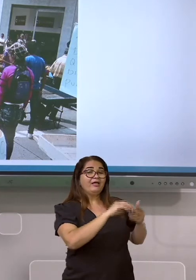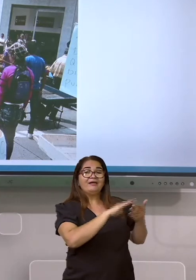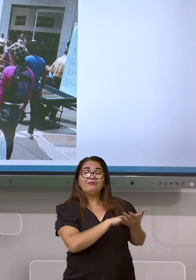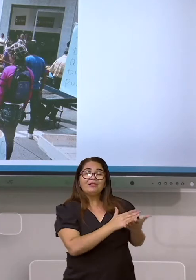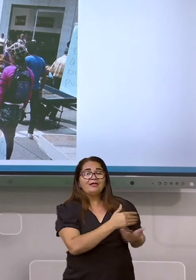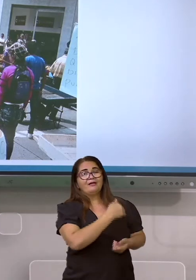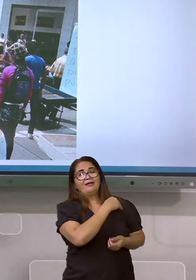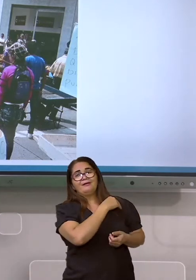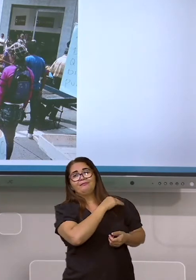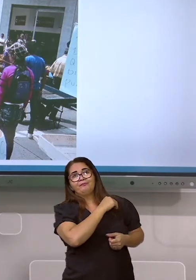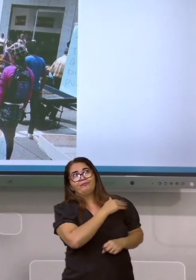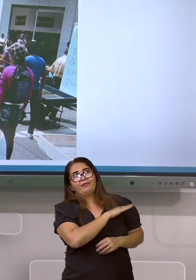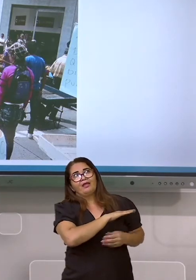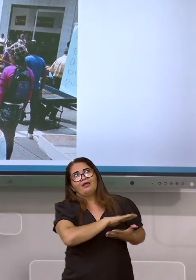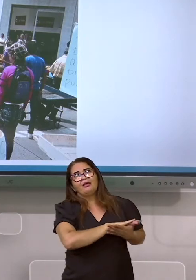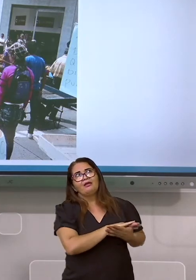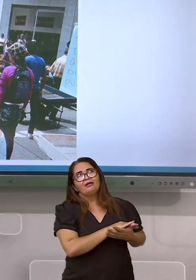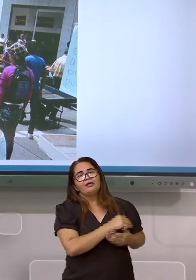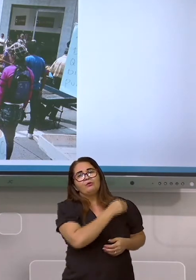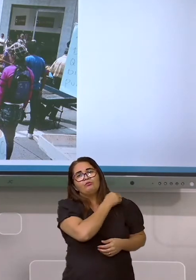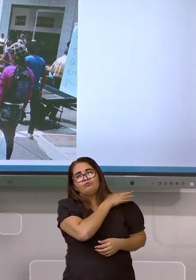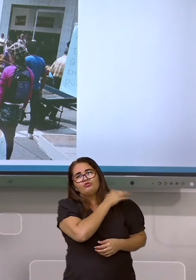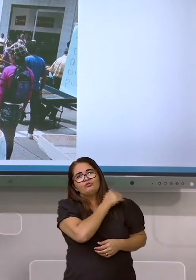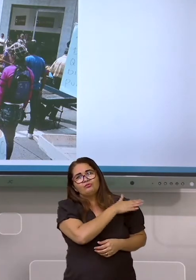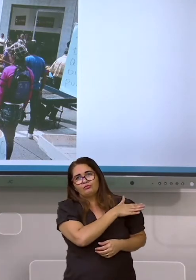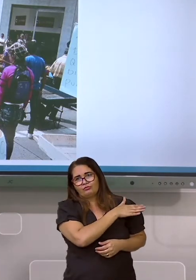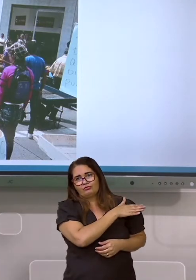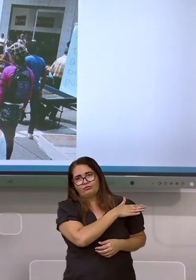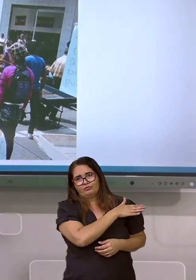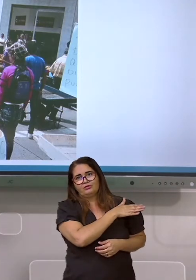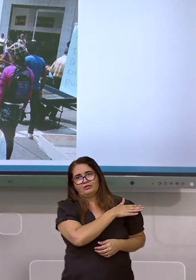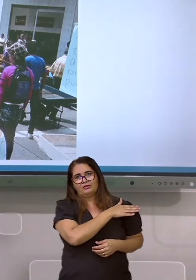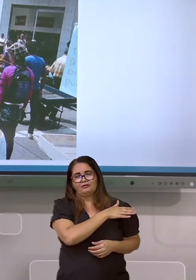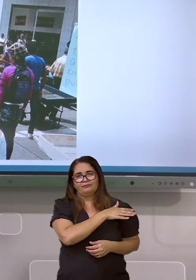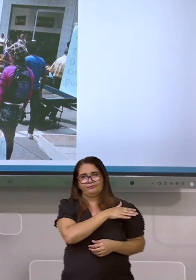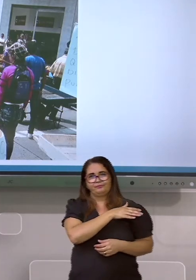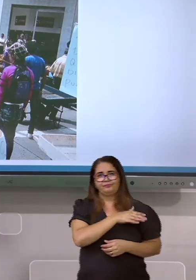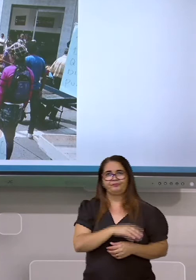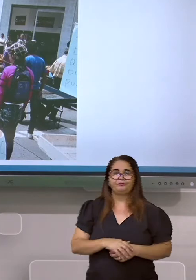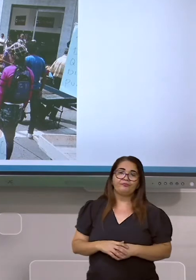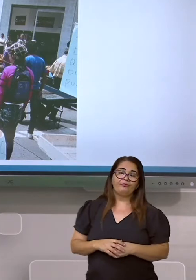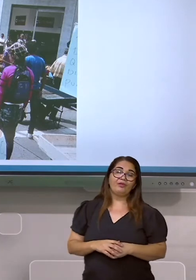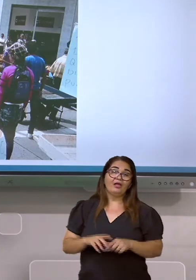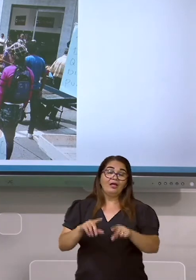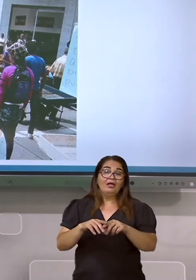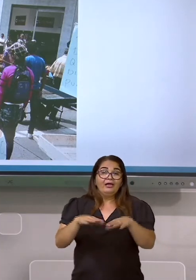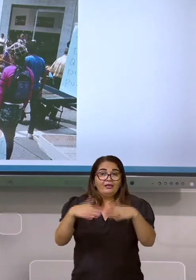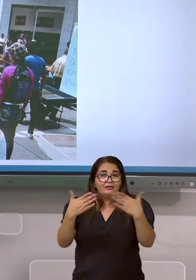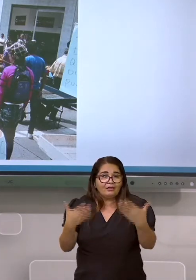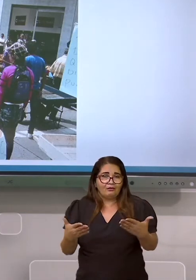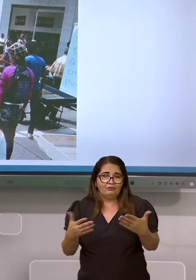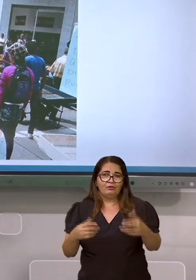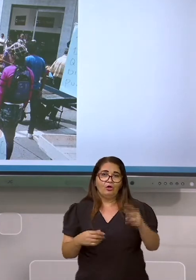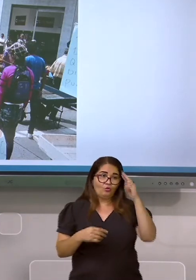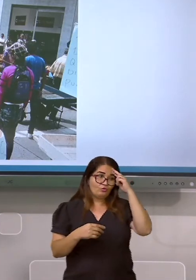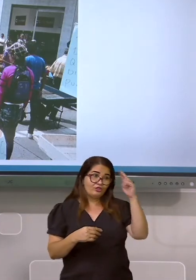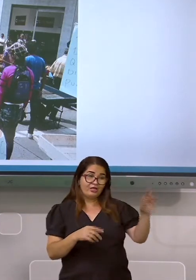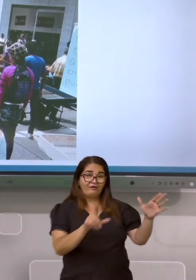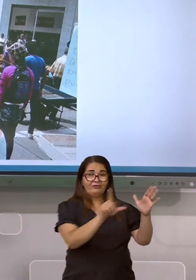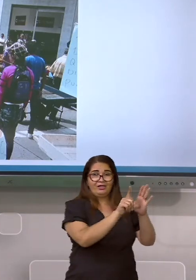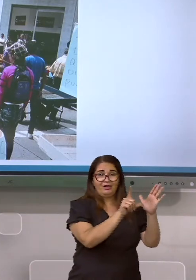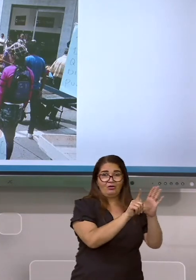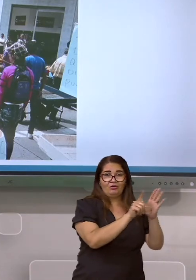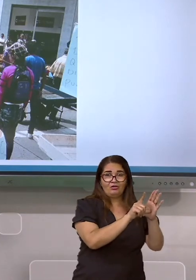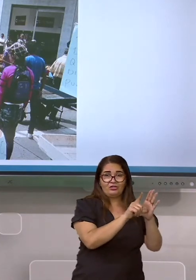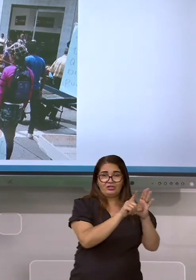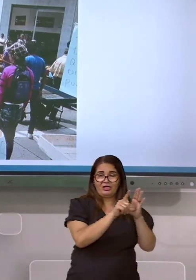despesas a mais. Então, o dono da loja, normalmente o que ele faz? Ele